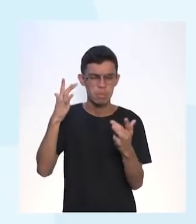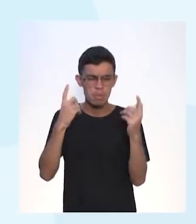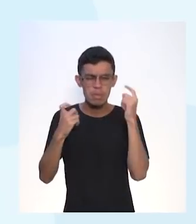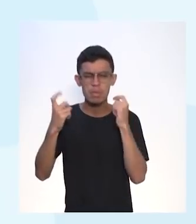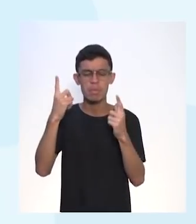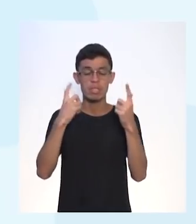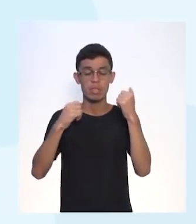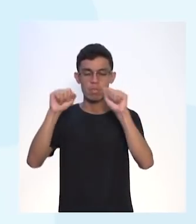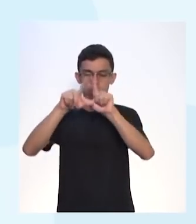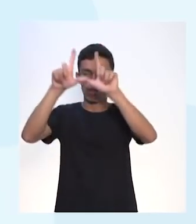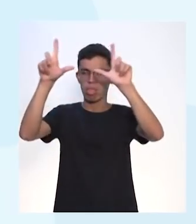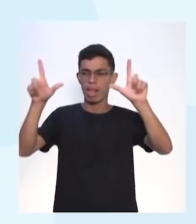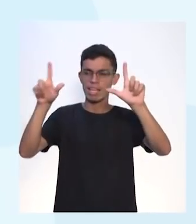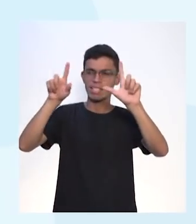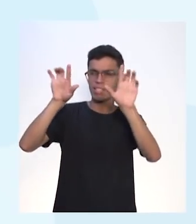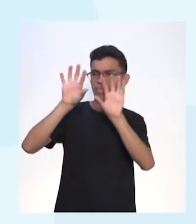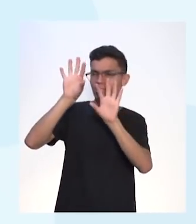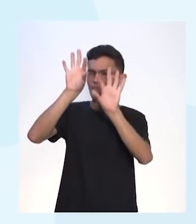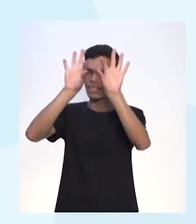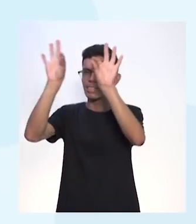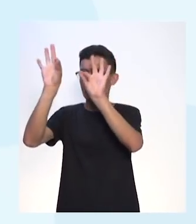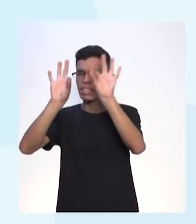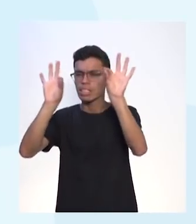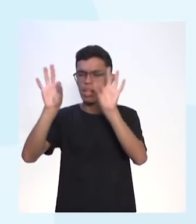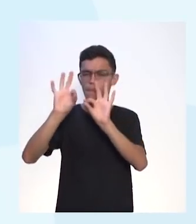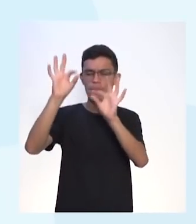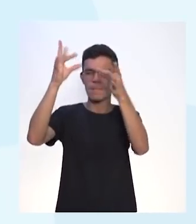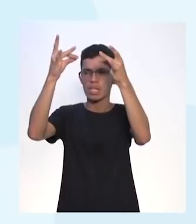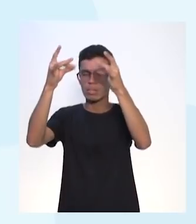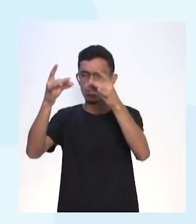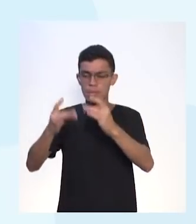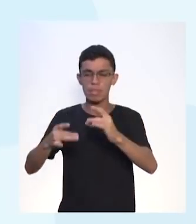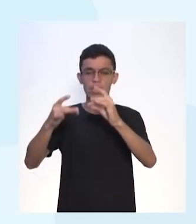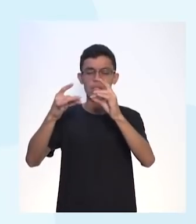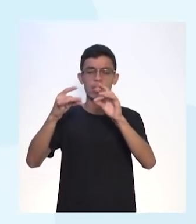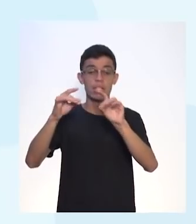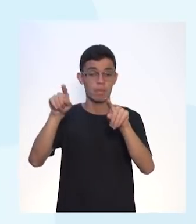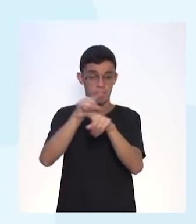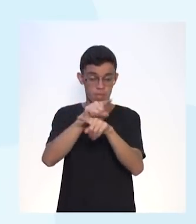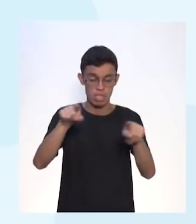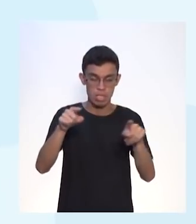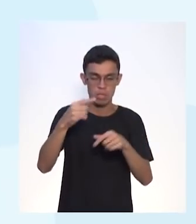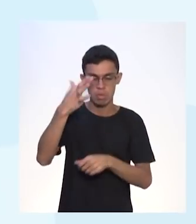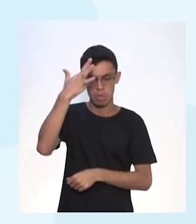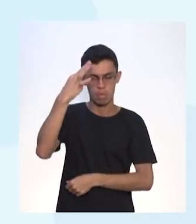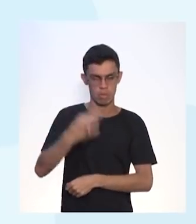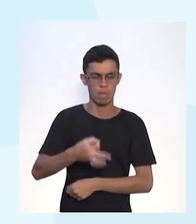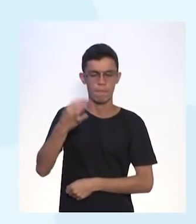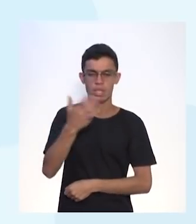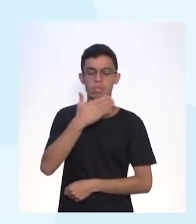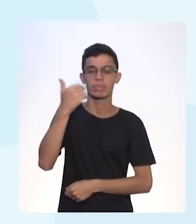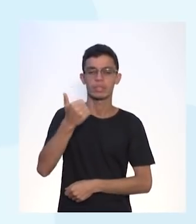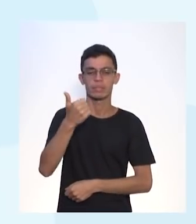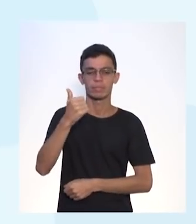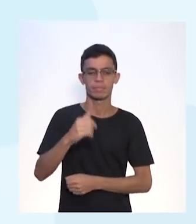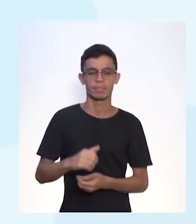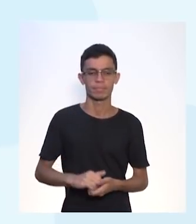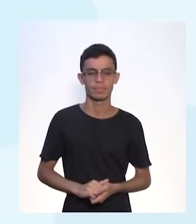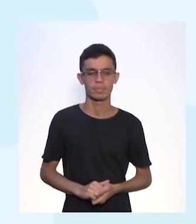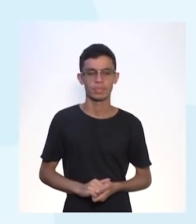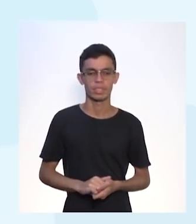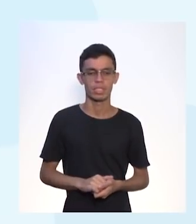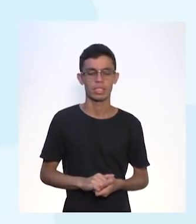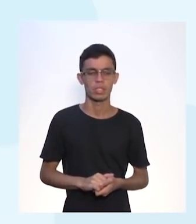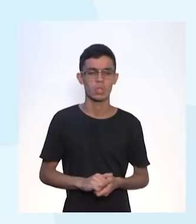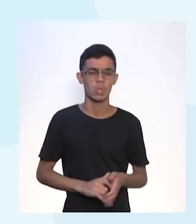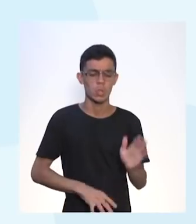com o cartaz para que a visualização seja bem aceita e seja de fácil entendimento.